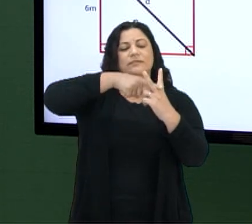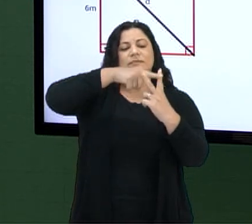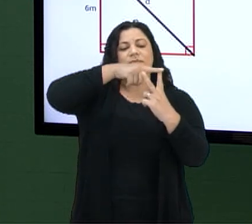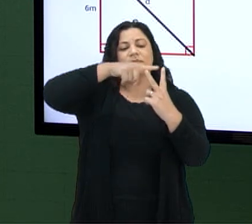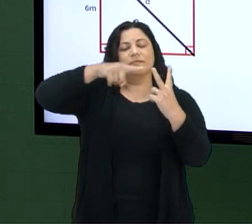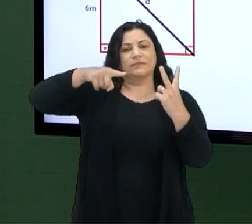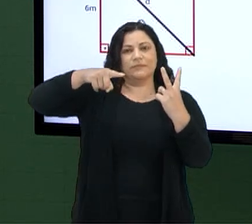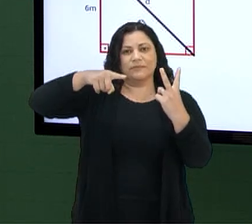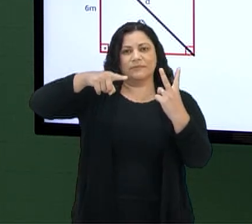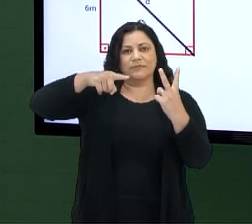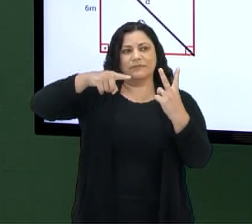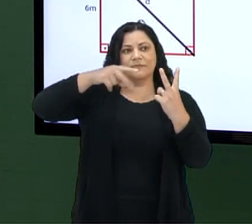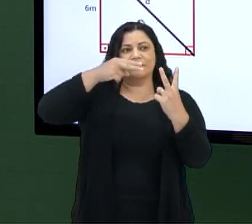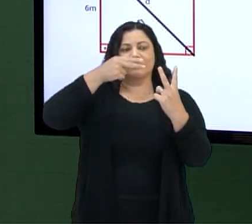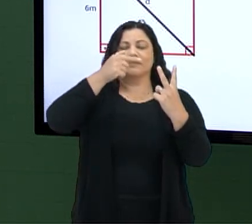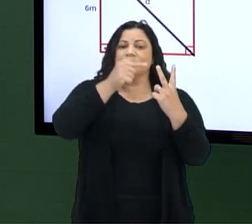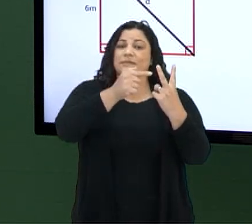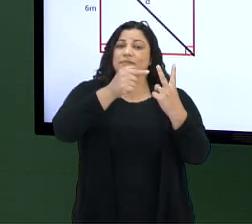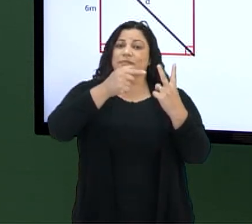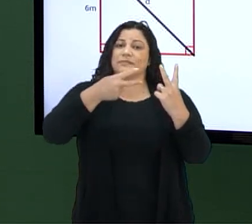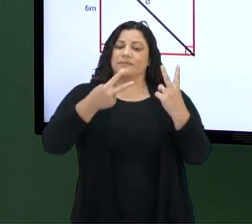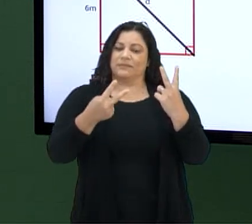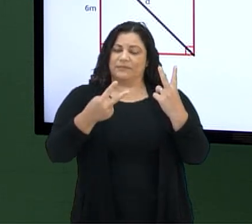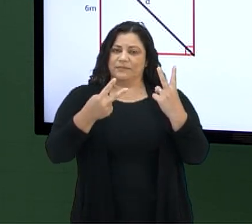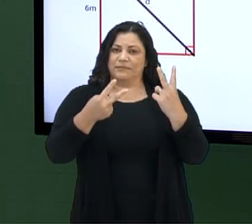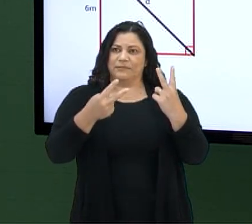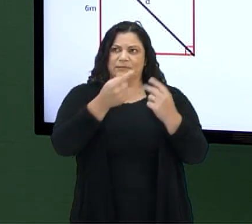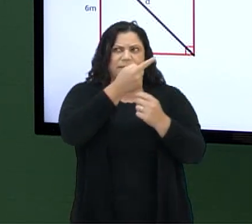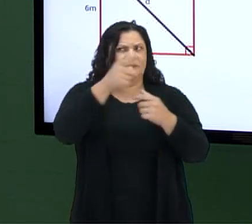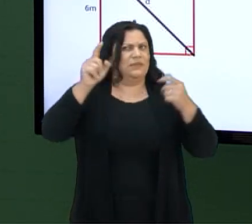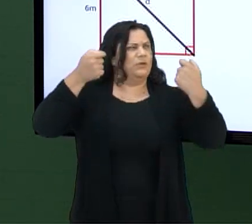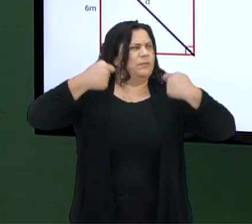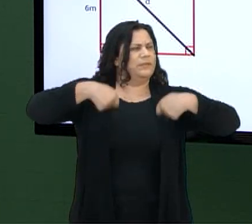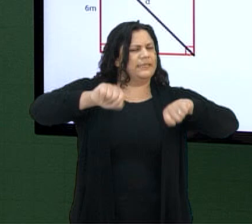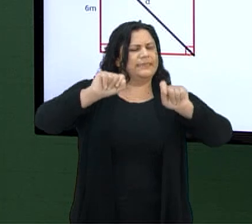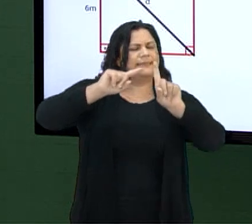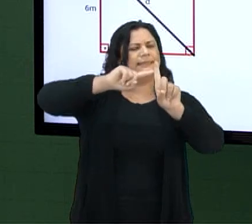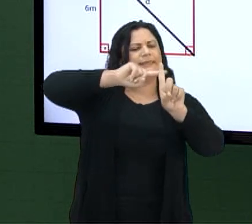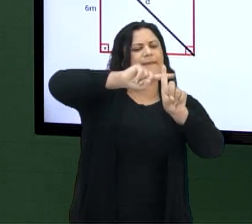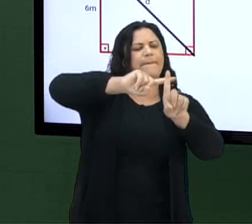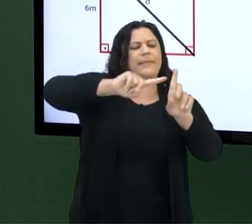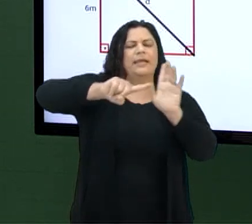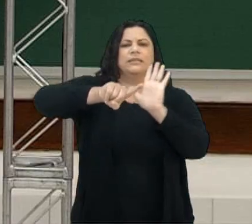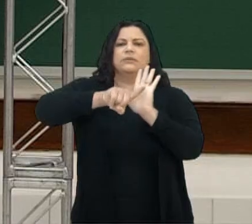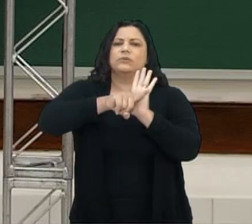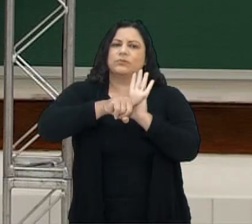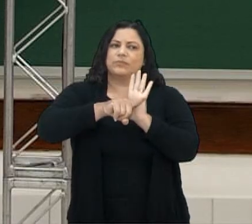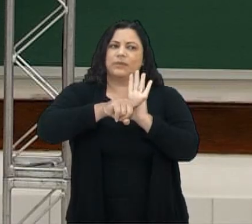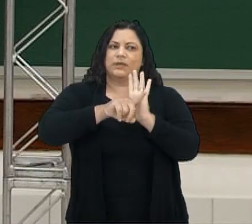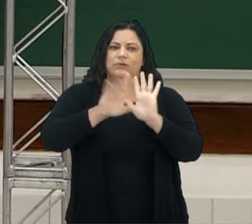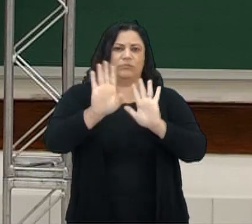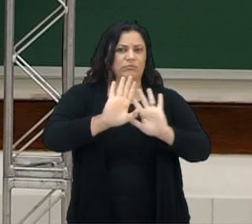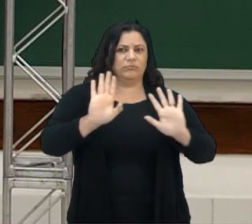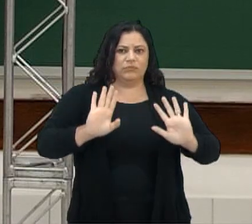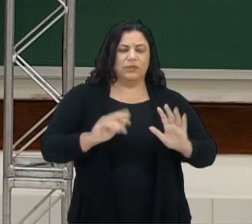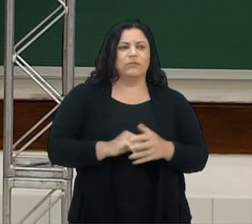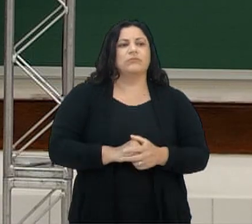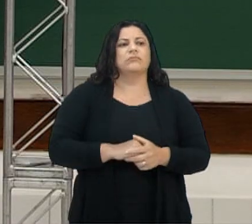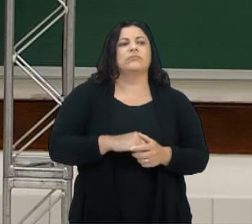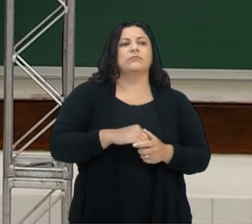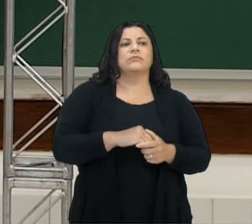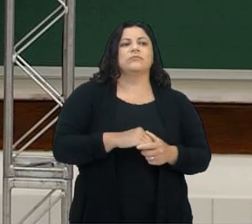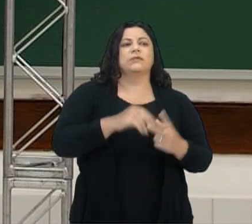de 72. Lembrando que aqui não precisa do mais ou menos, porque se trata de uma medida, né? Então, a diagonal vai ser a raiz quadrada